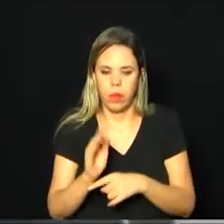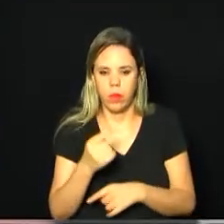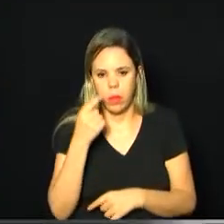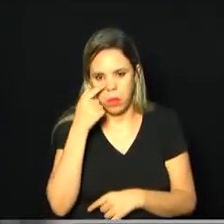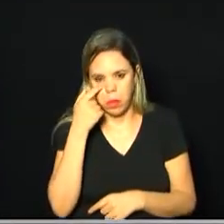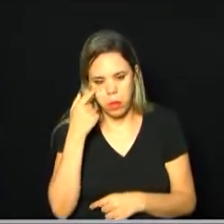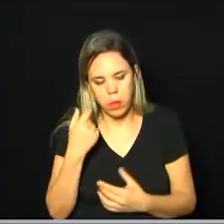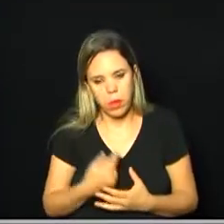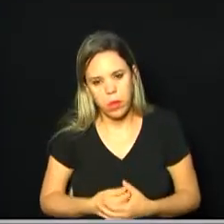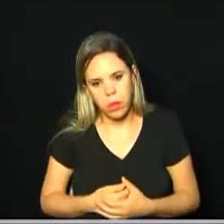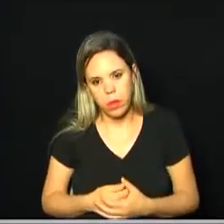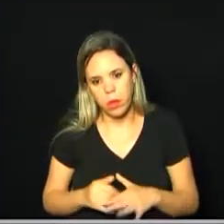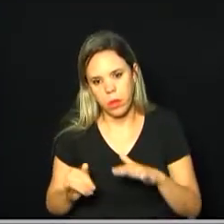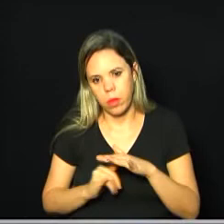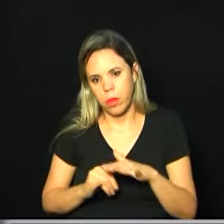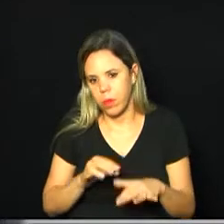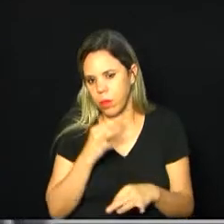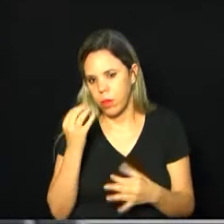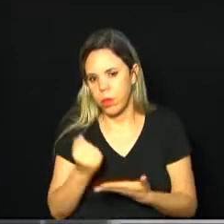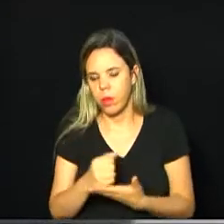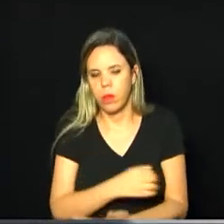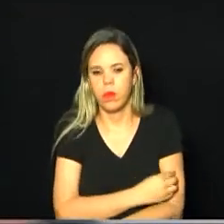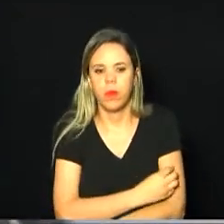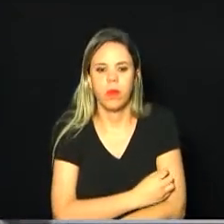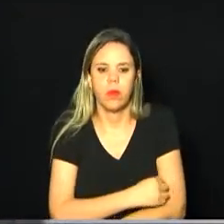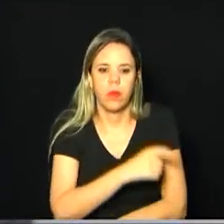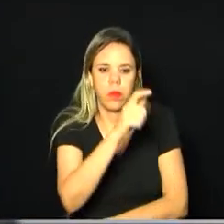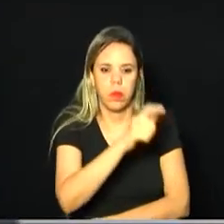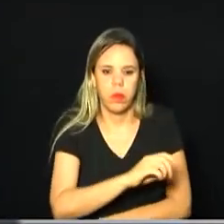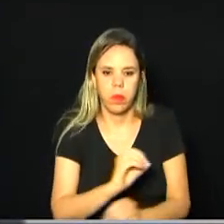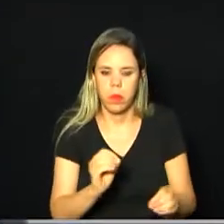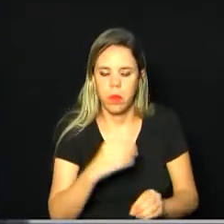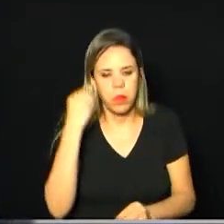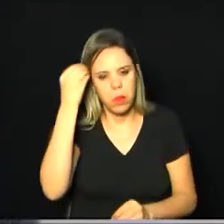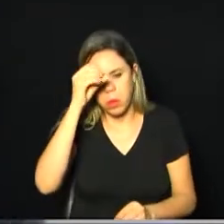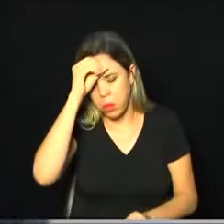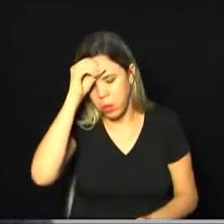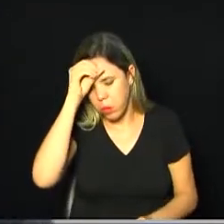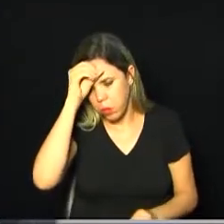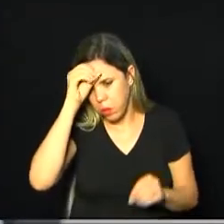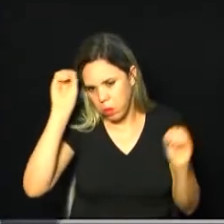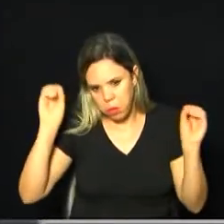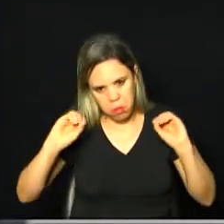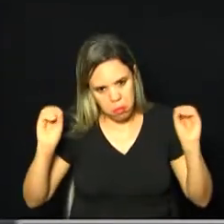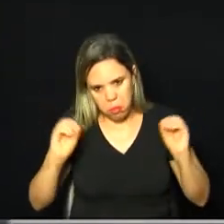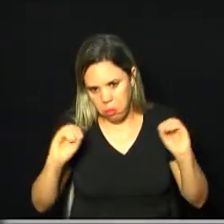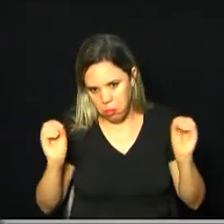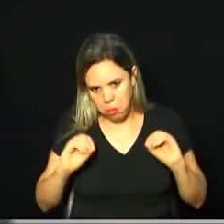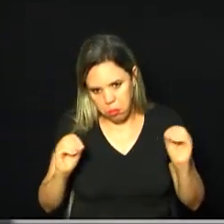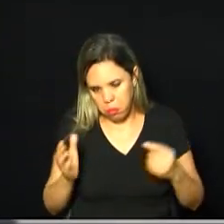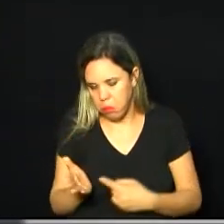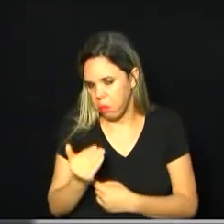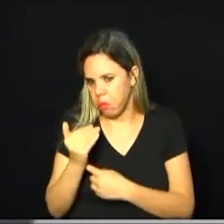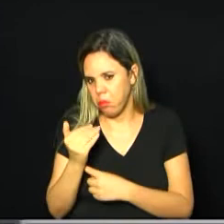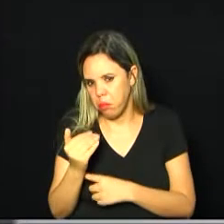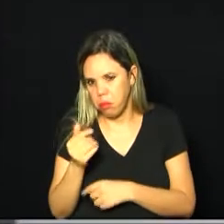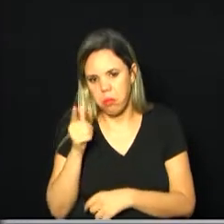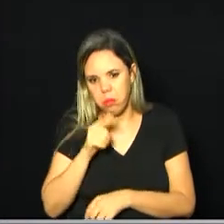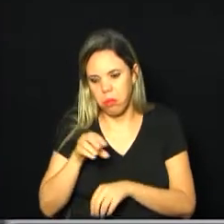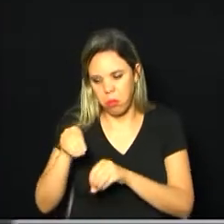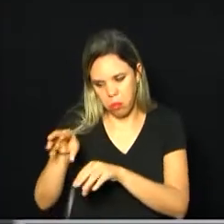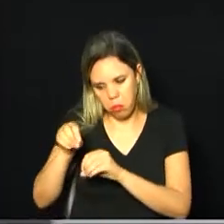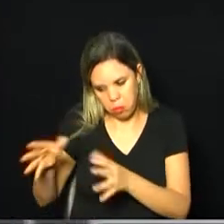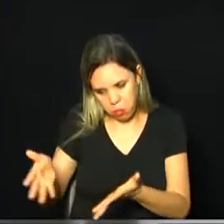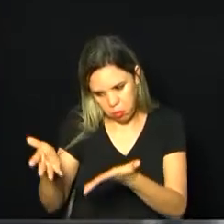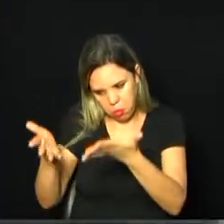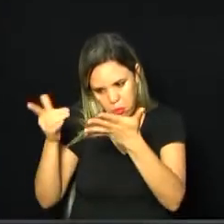e o iett que ele sabe fazer isso muito bem ele pega uma pessoa que não tenha conhecimento sobre tecnologia e consegue